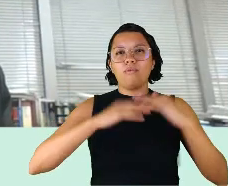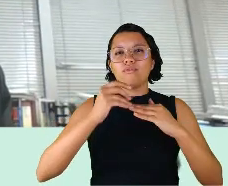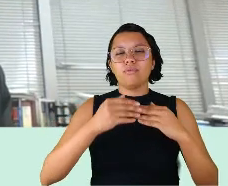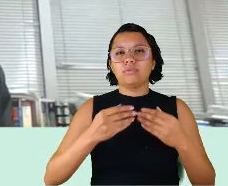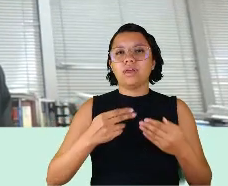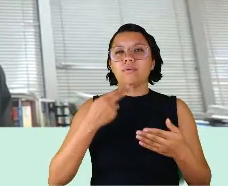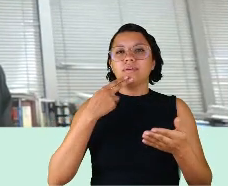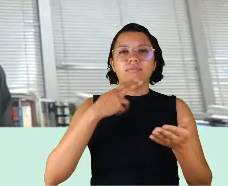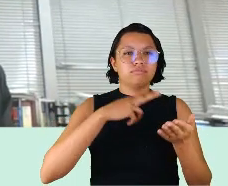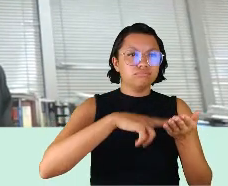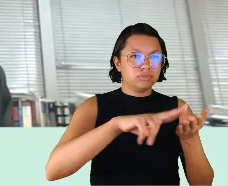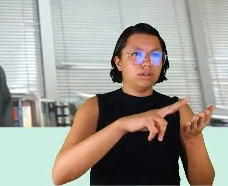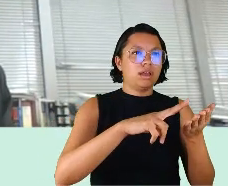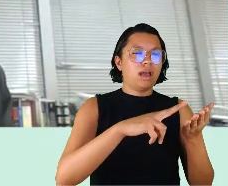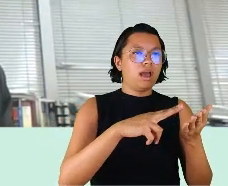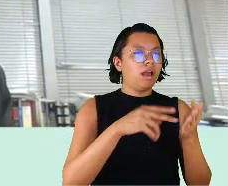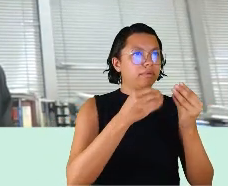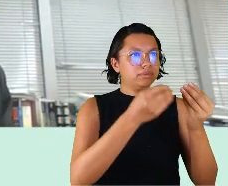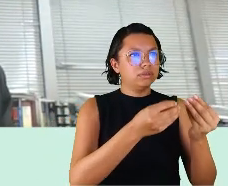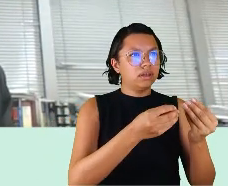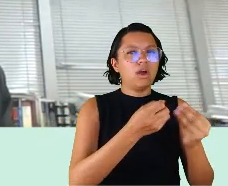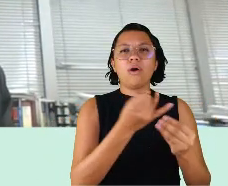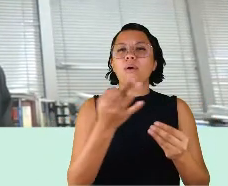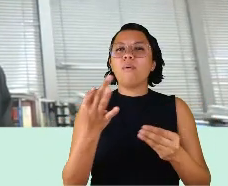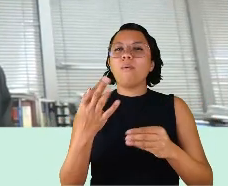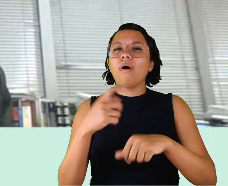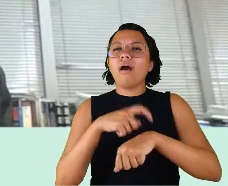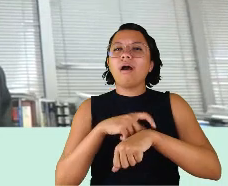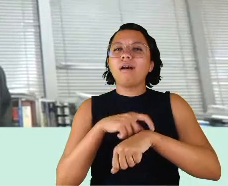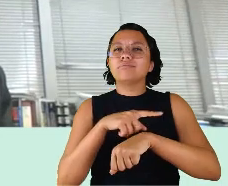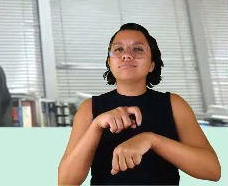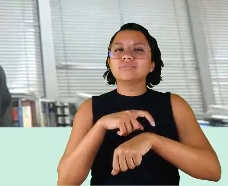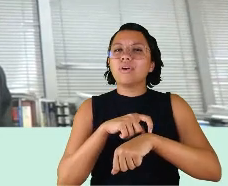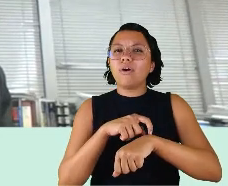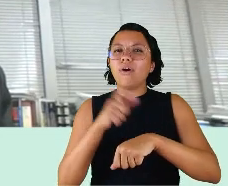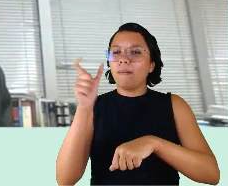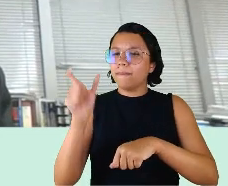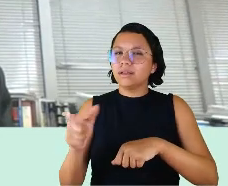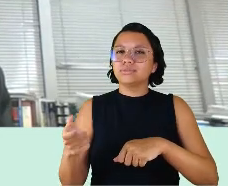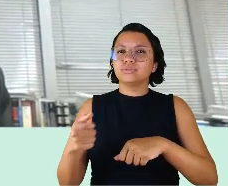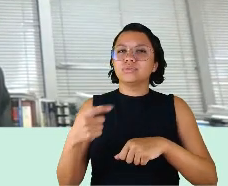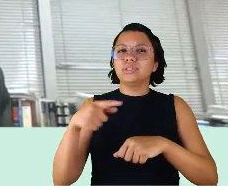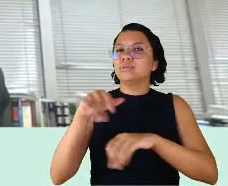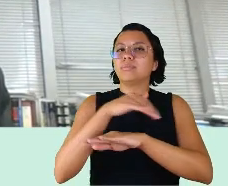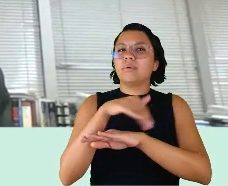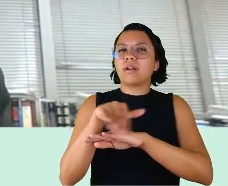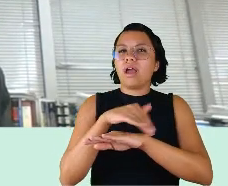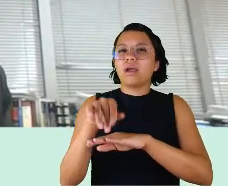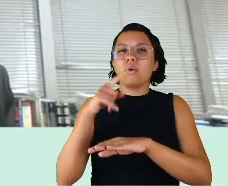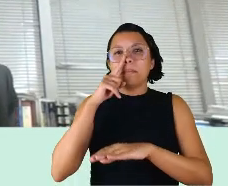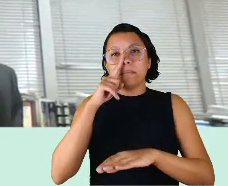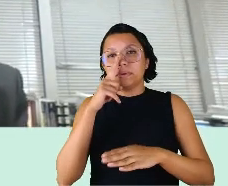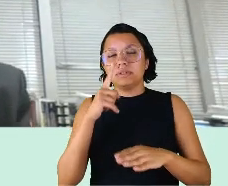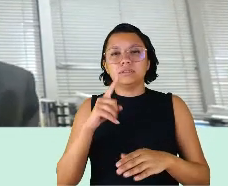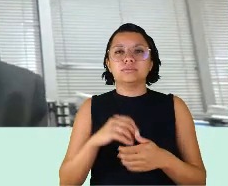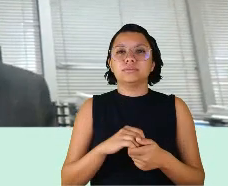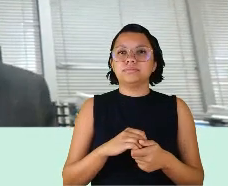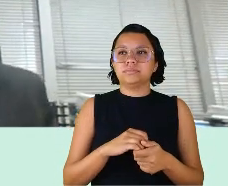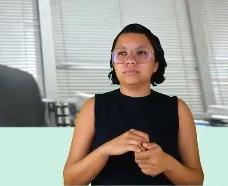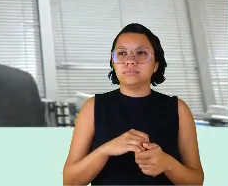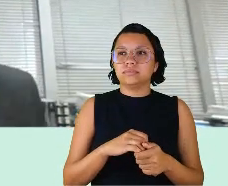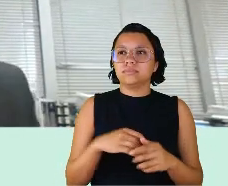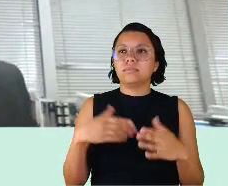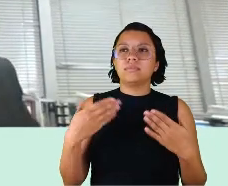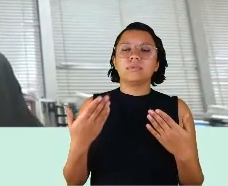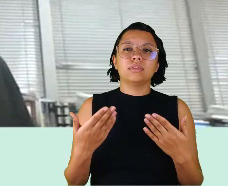mesmo endereço? Quanto custa a hora do oficial de justiça, né? É uma pessoa que está saindo na rua, que está se arriscando, enfim.